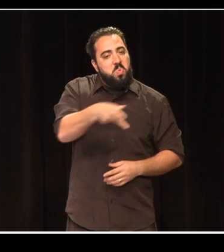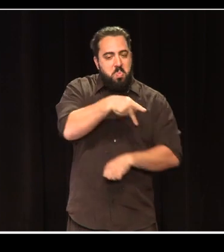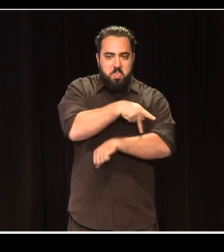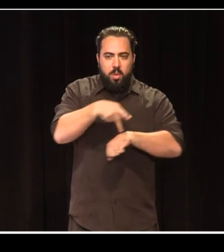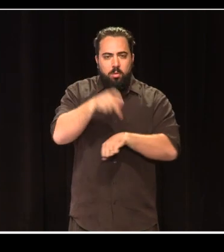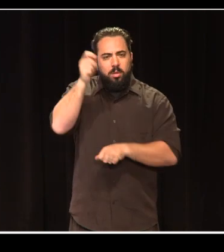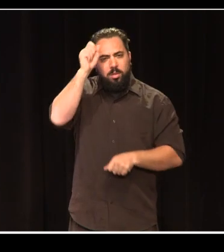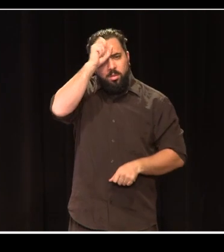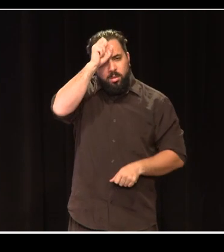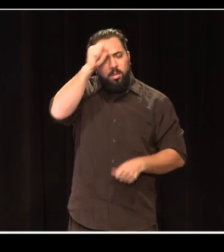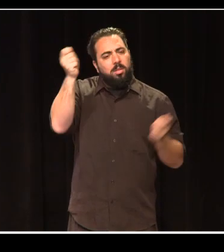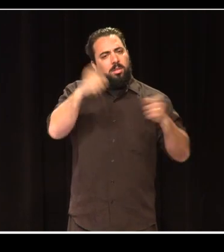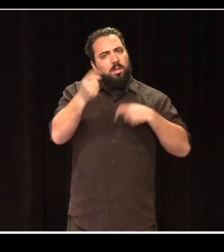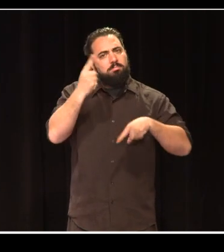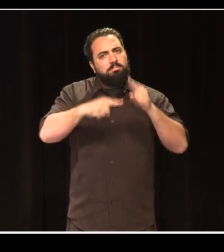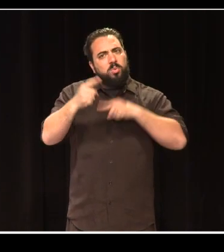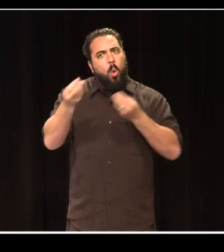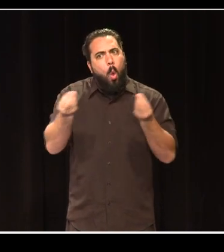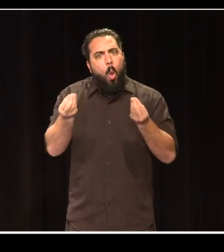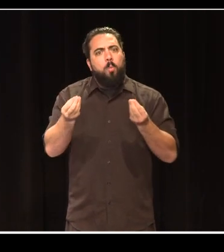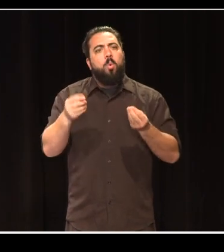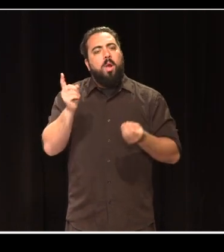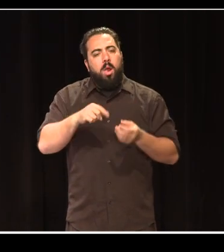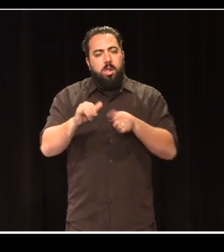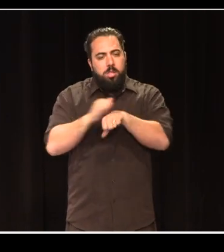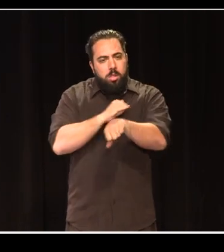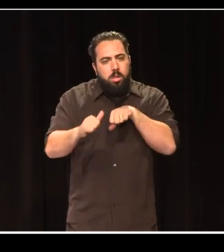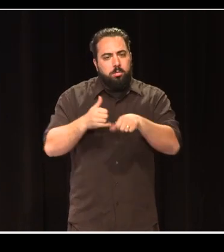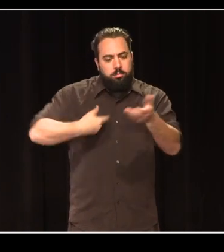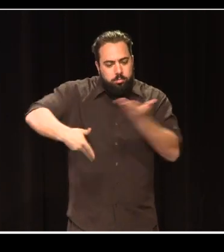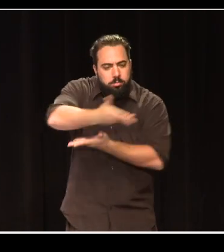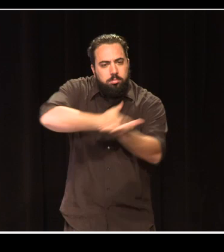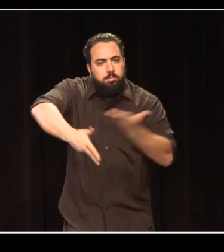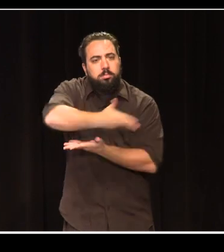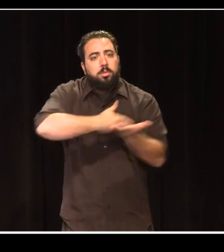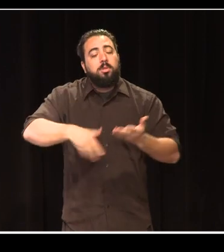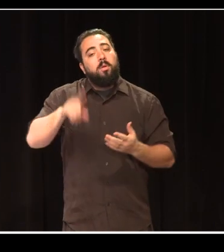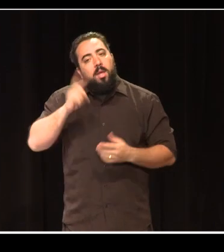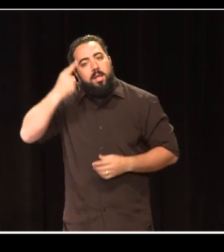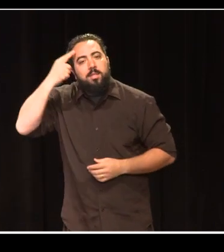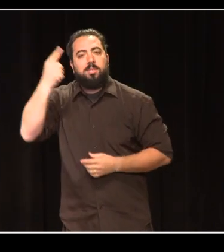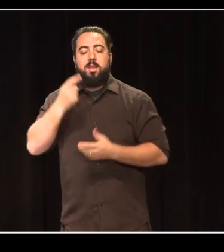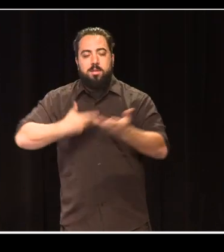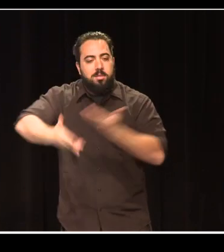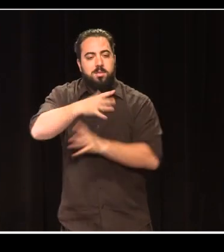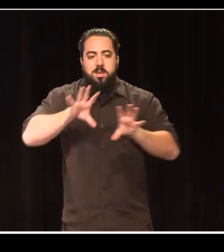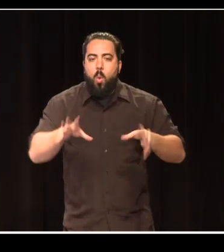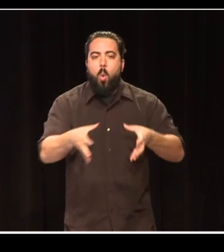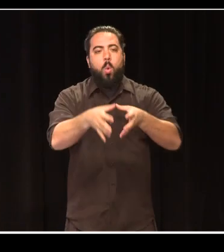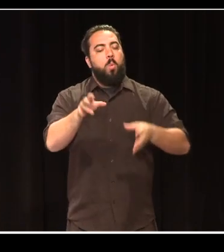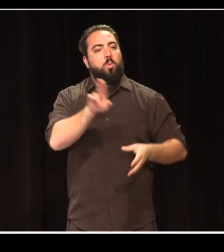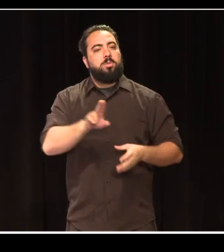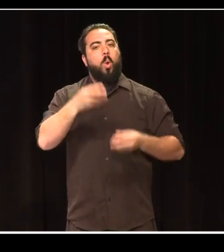aprendizagens personalizadas e coletivas. Então, essa ideia de coletividade que a gente defende muito. É como a